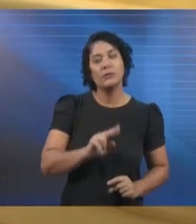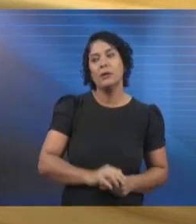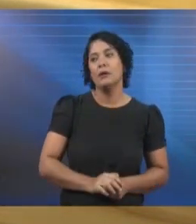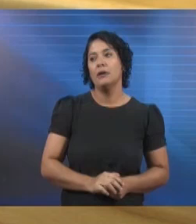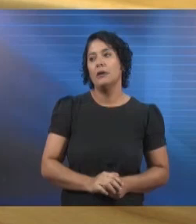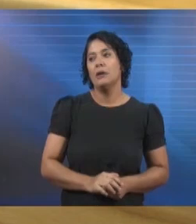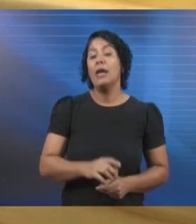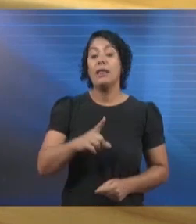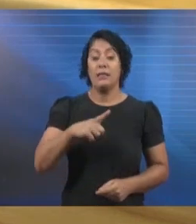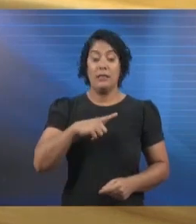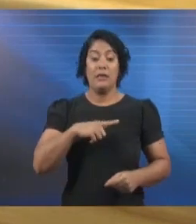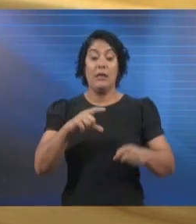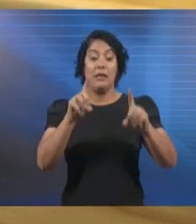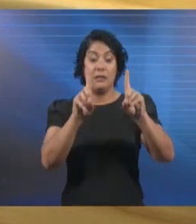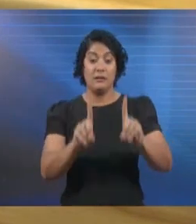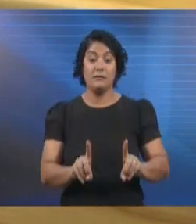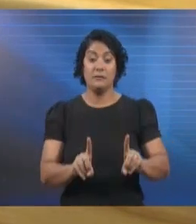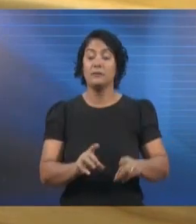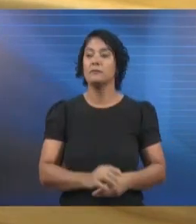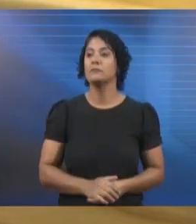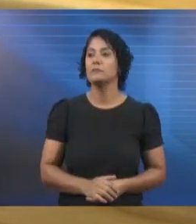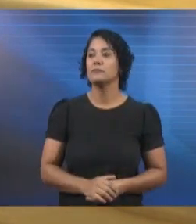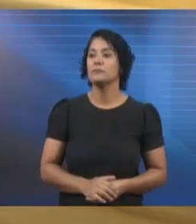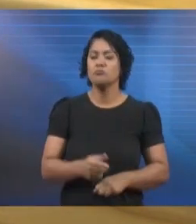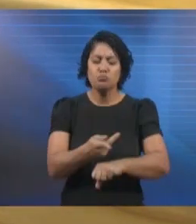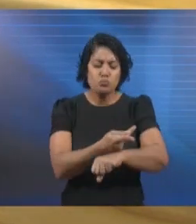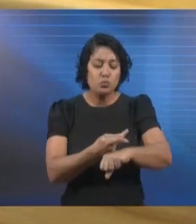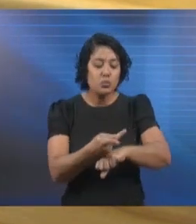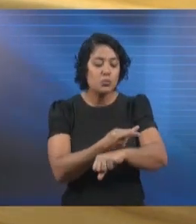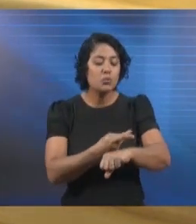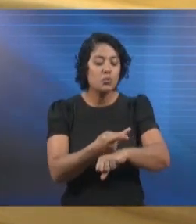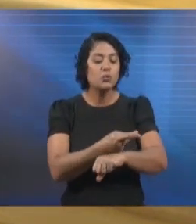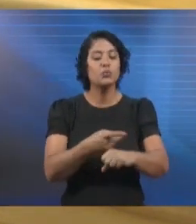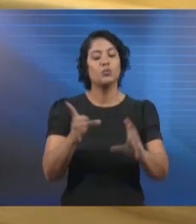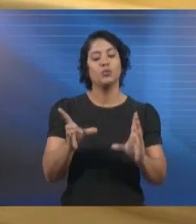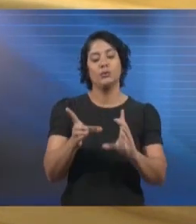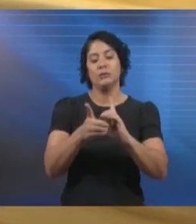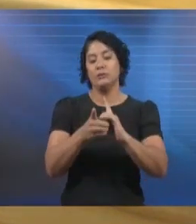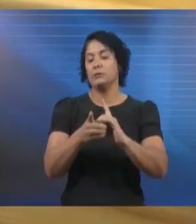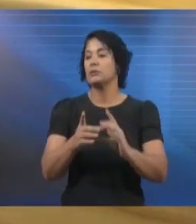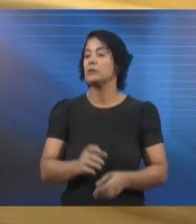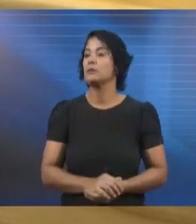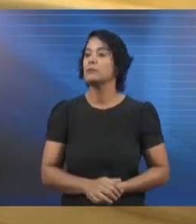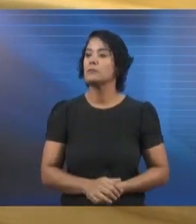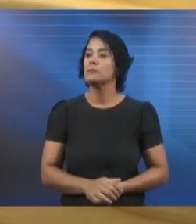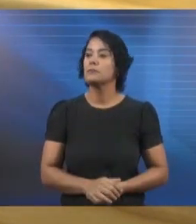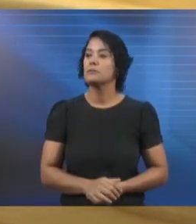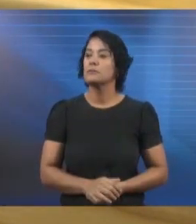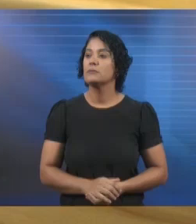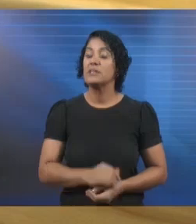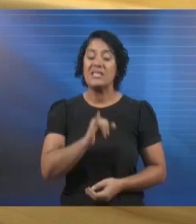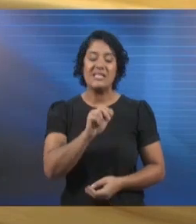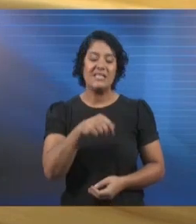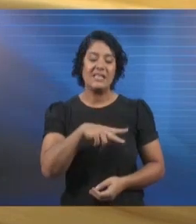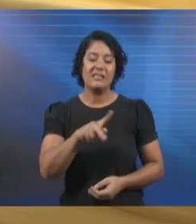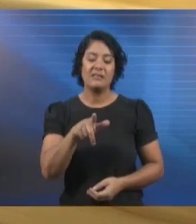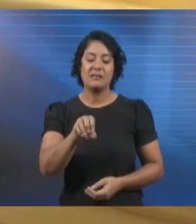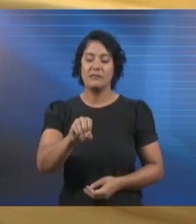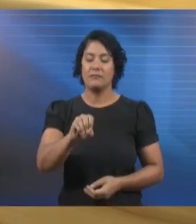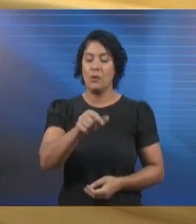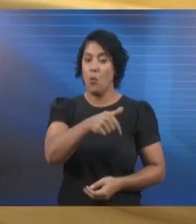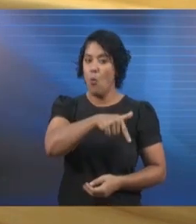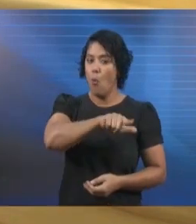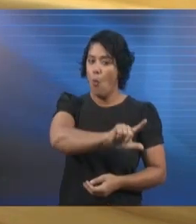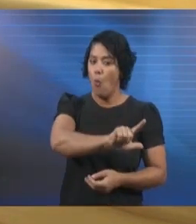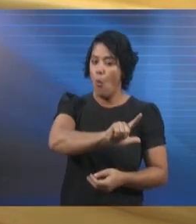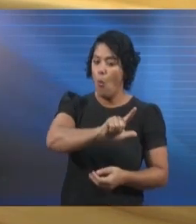de deficiência que procurem o departamento né o Detran para obter as isenções e outros